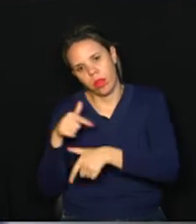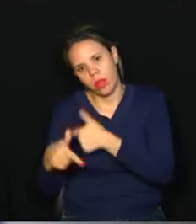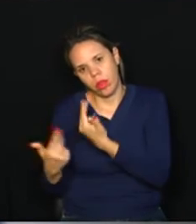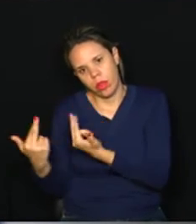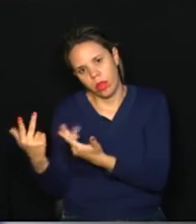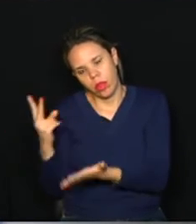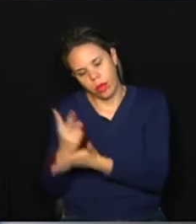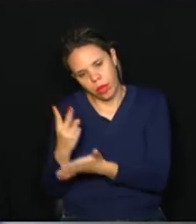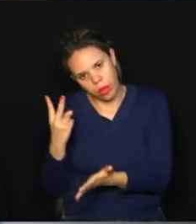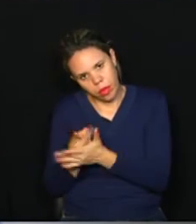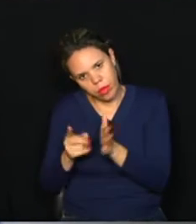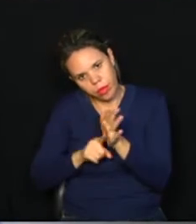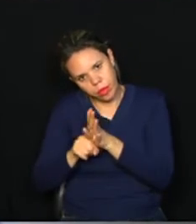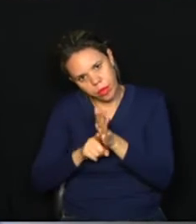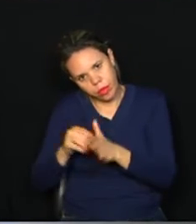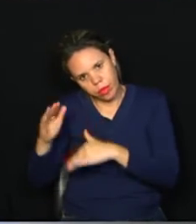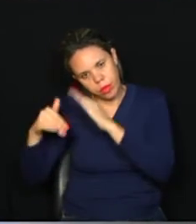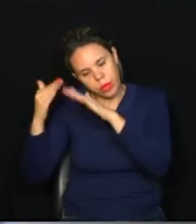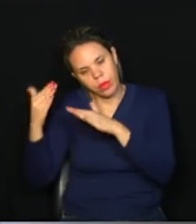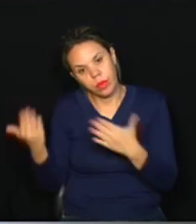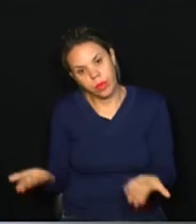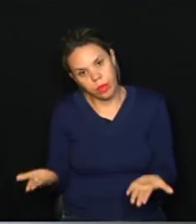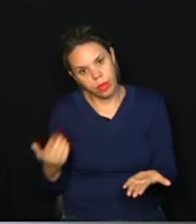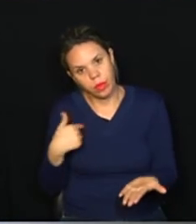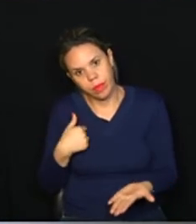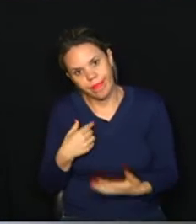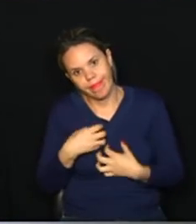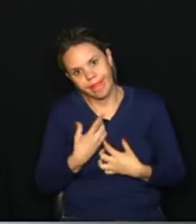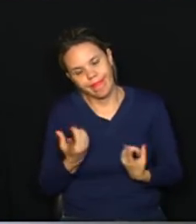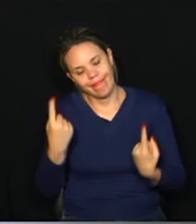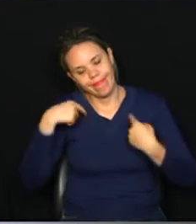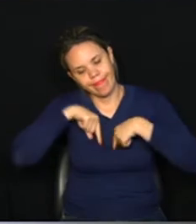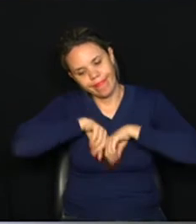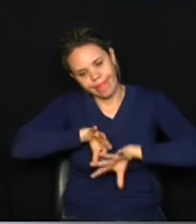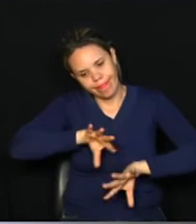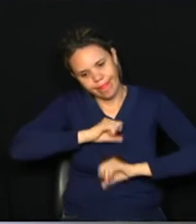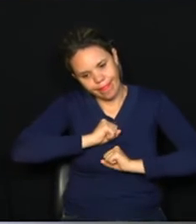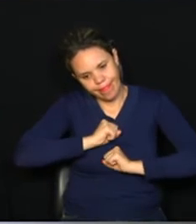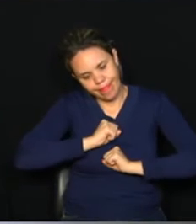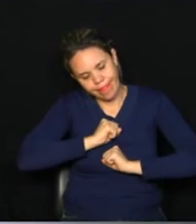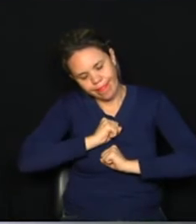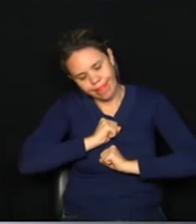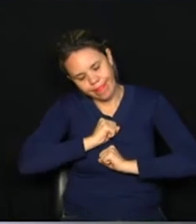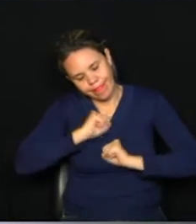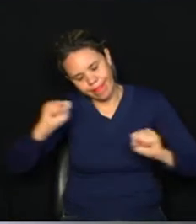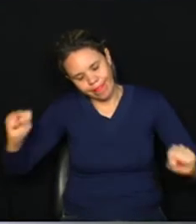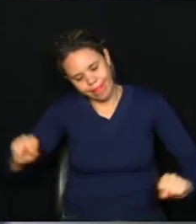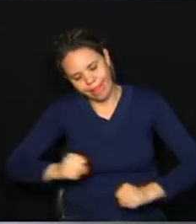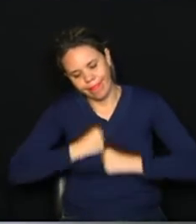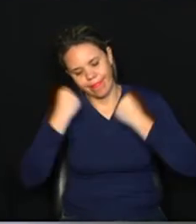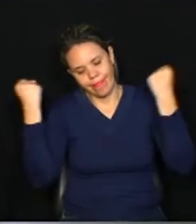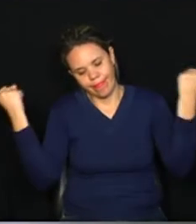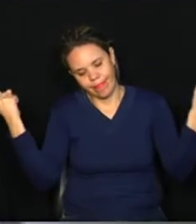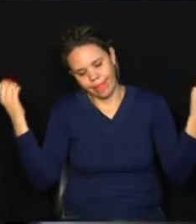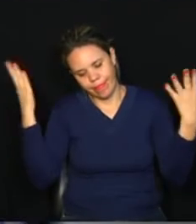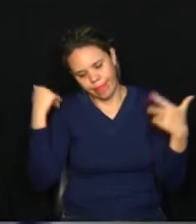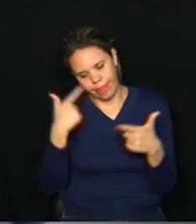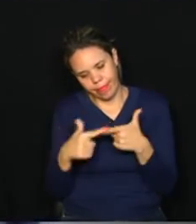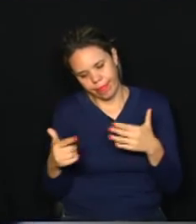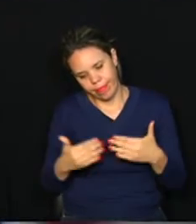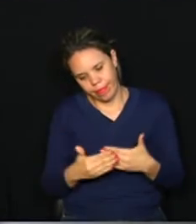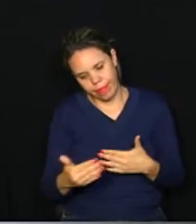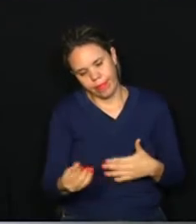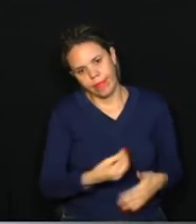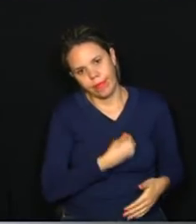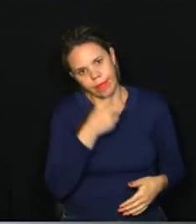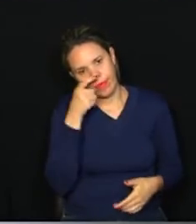em áreas que estão envolvidas com a pesquisa. Então, isso corre dentro de mim e me traz uma revolta muito grande ao longo da vida,